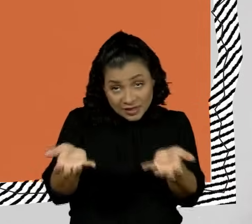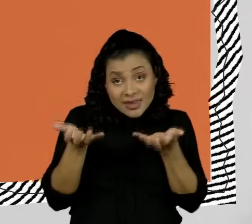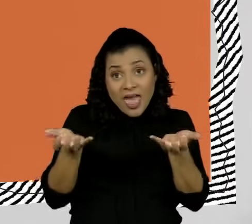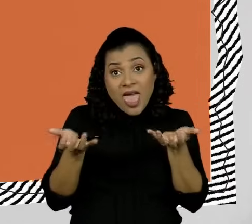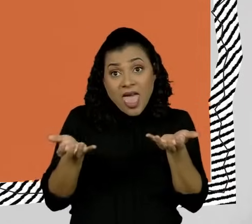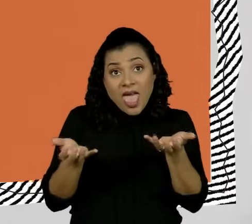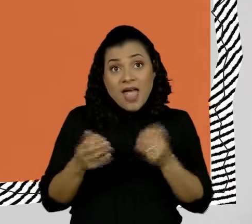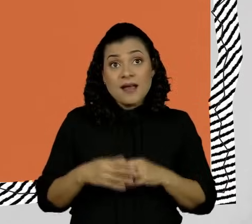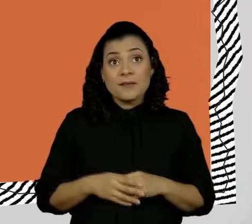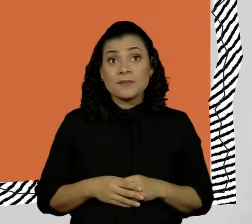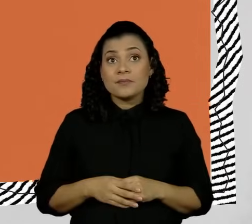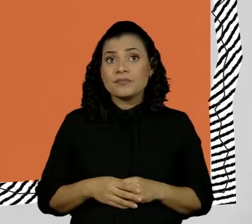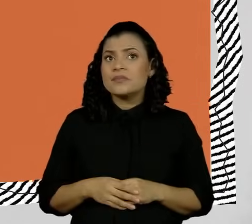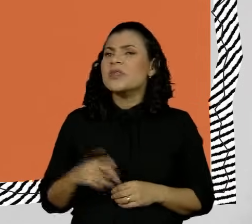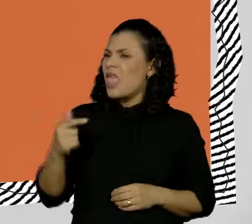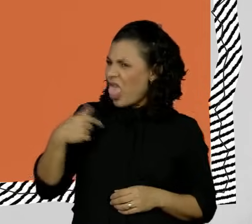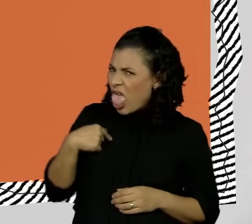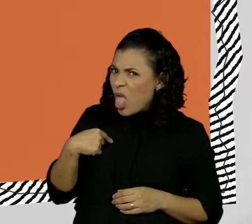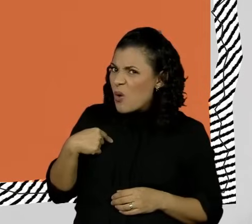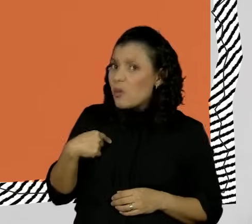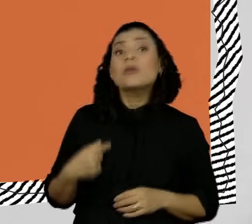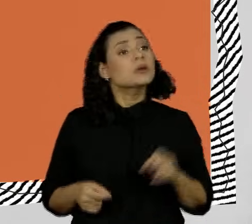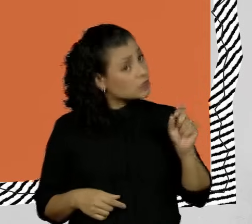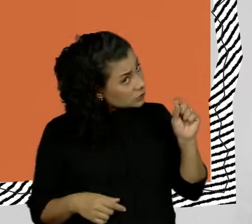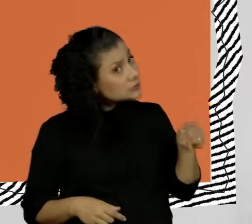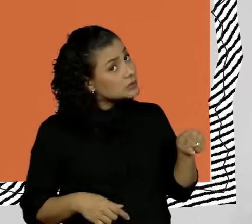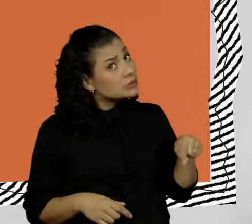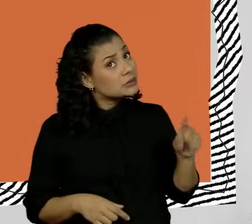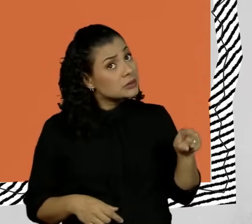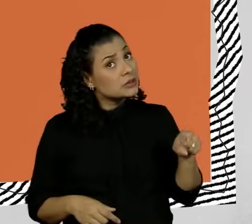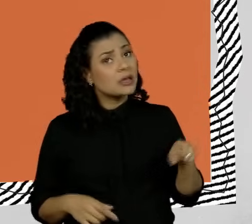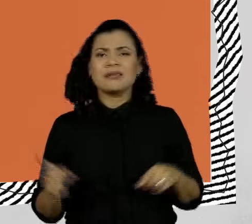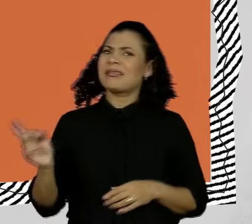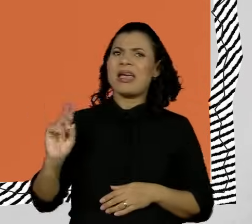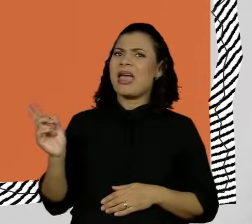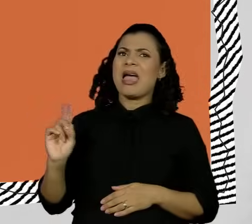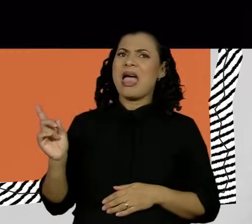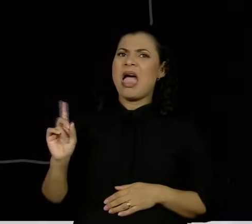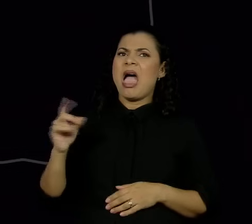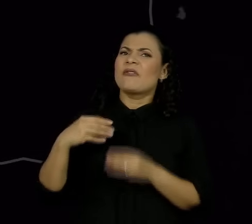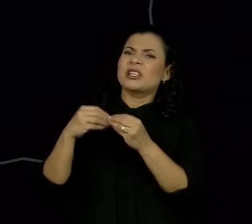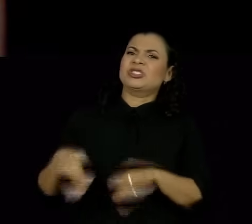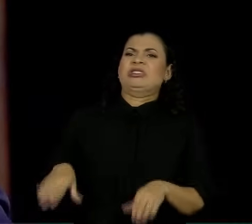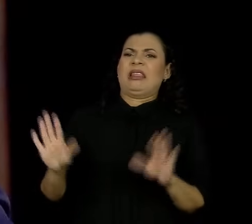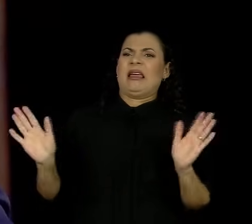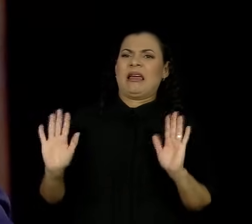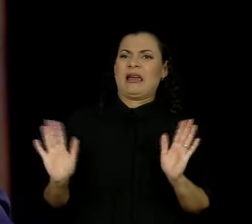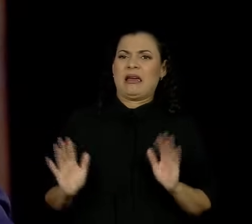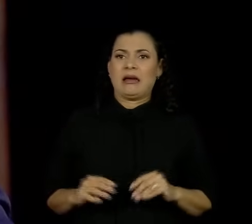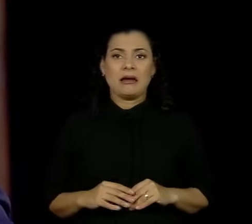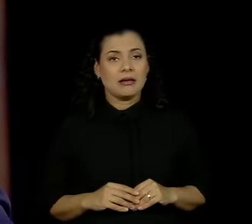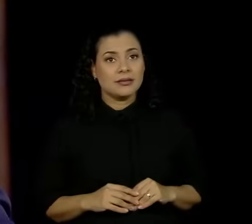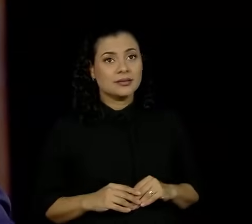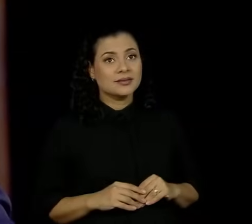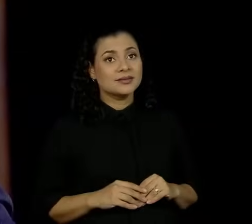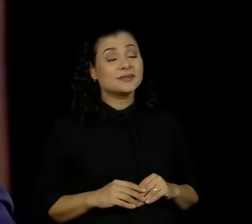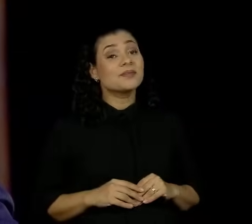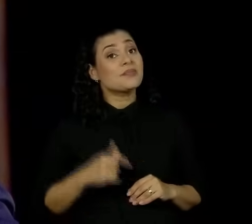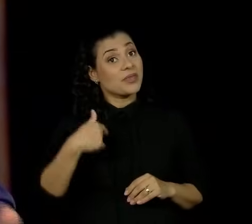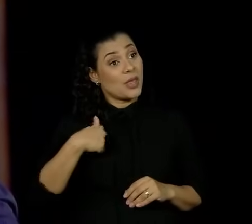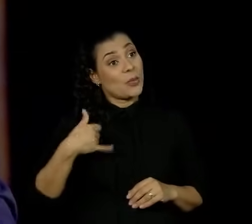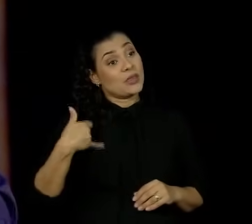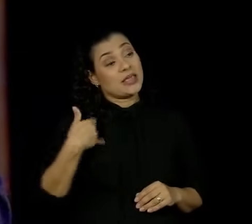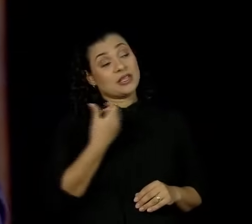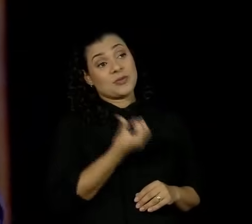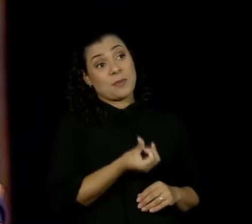aparecer no vídeo? Quem, eu? É. Ai, Pedro, não vai estragar. Eu que estou ali com